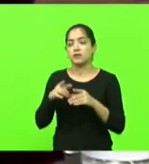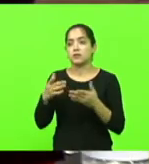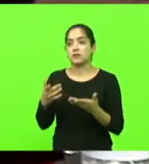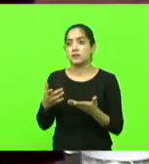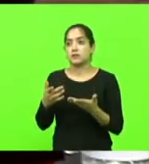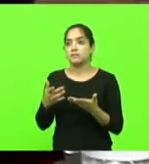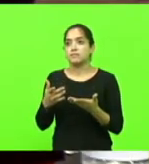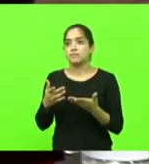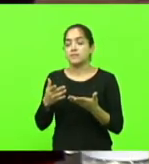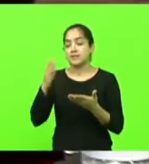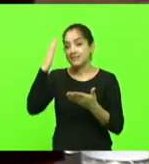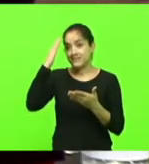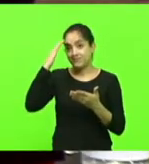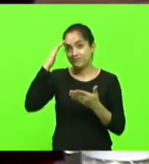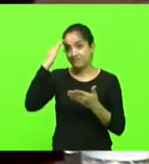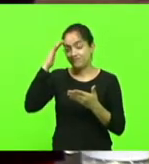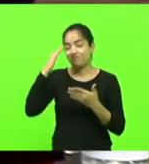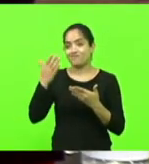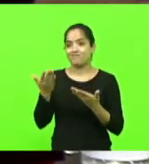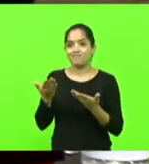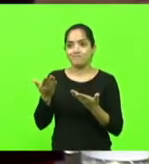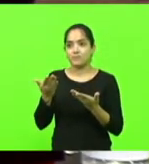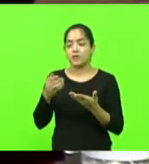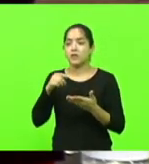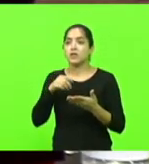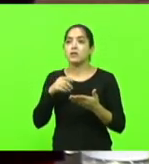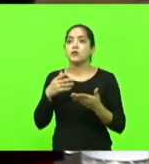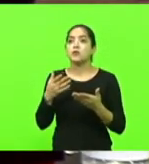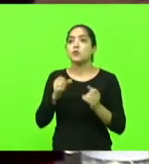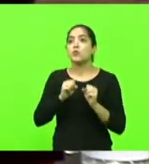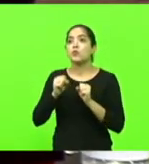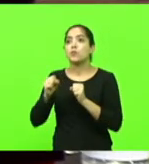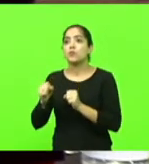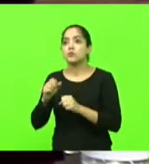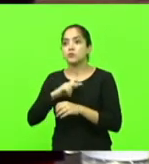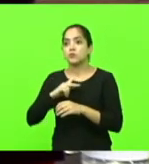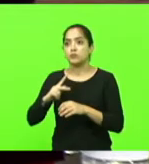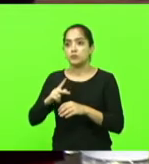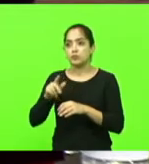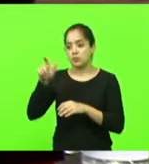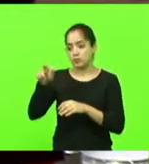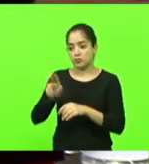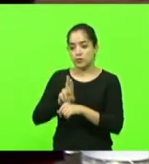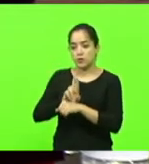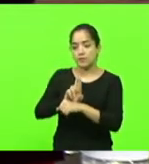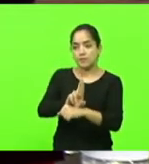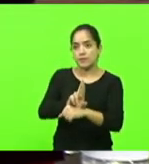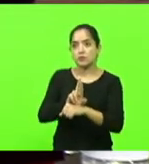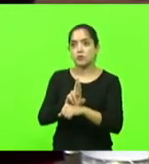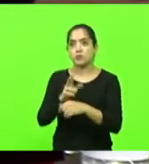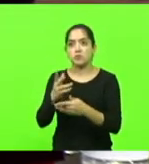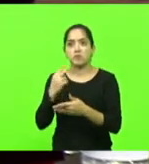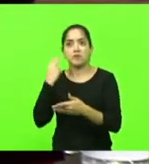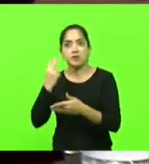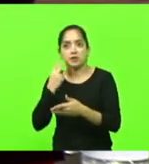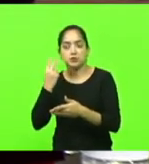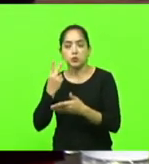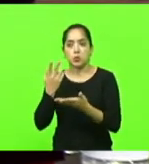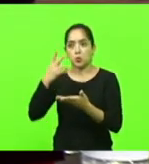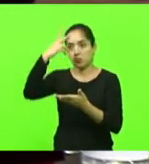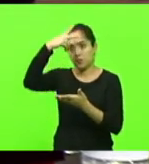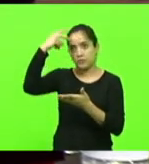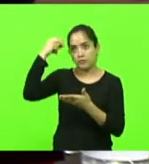essa compreensão de que o poder público, através dos seus representantes, seja o vereador, a vereadora, o